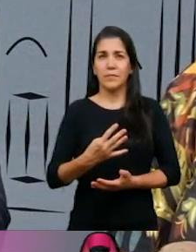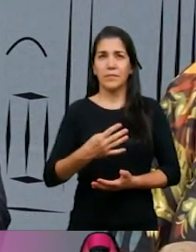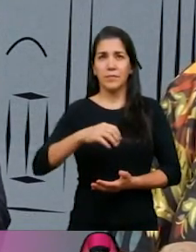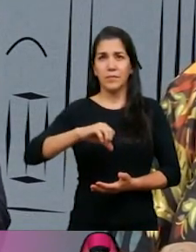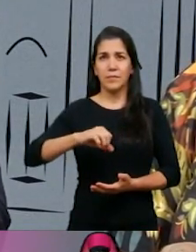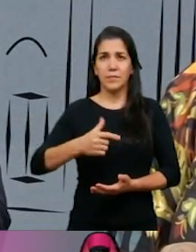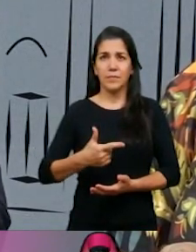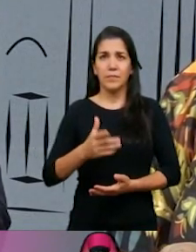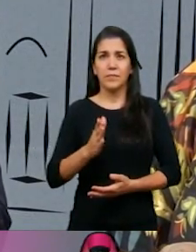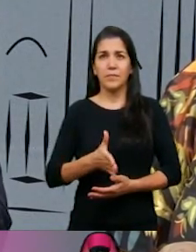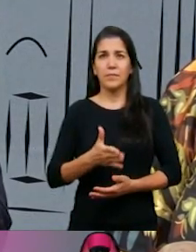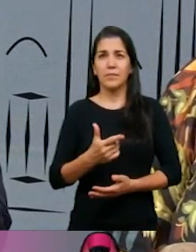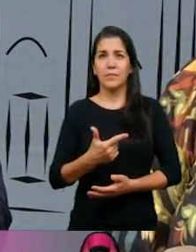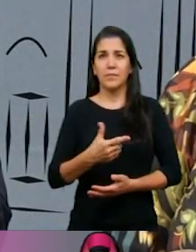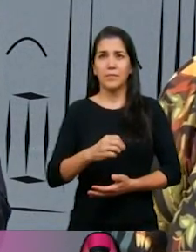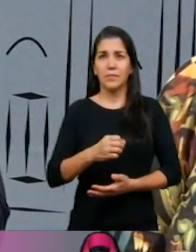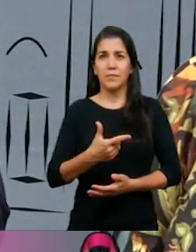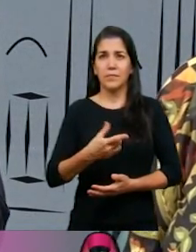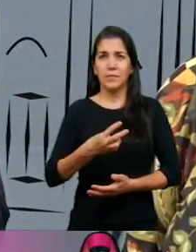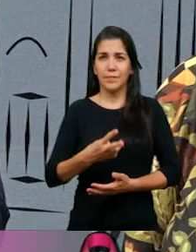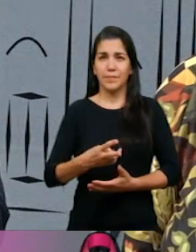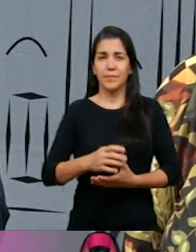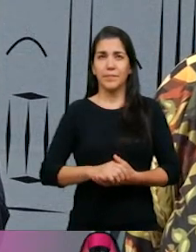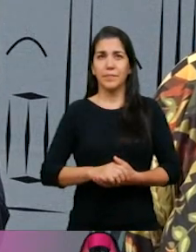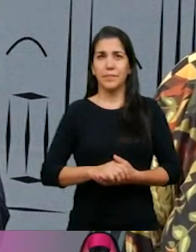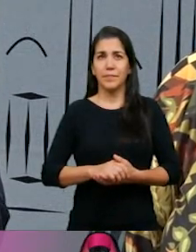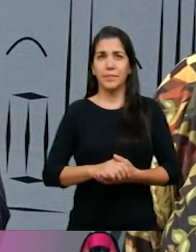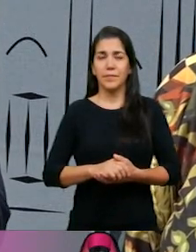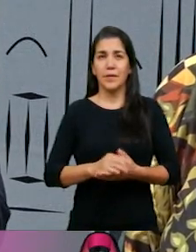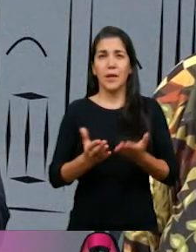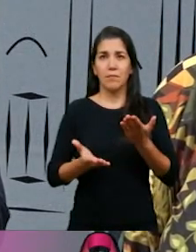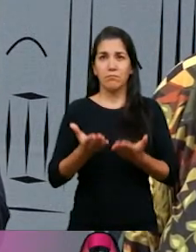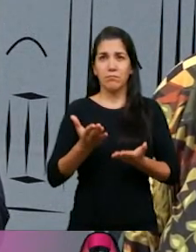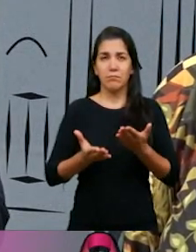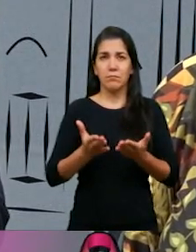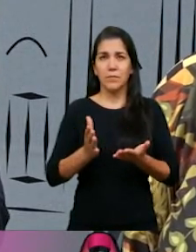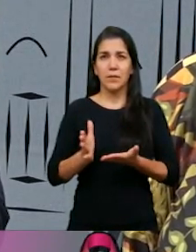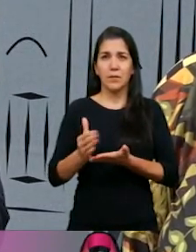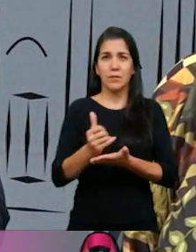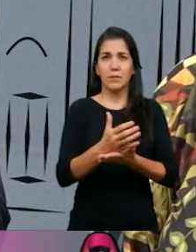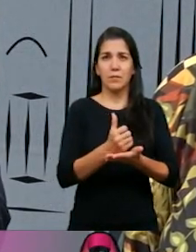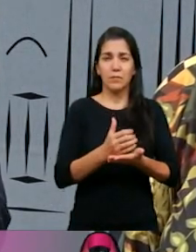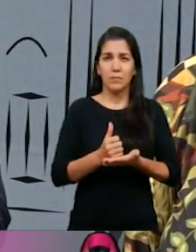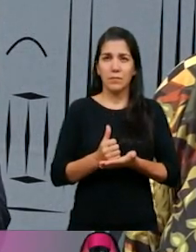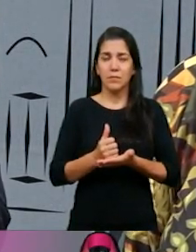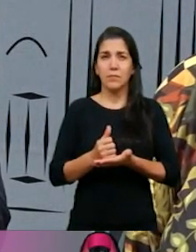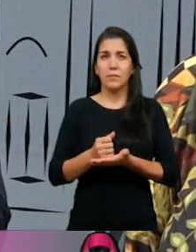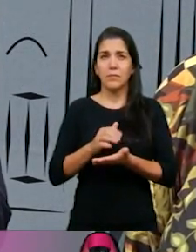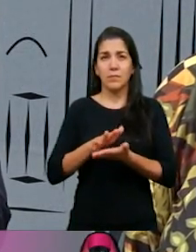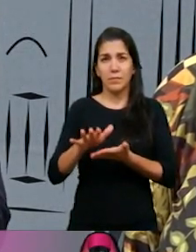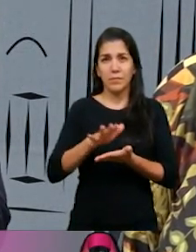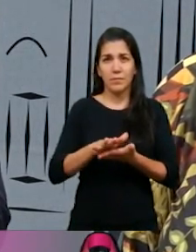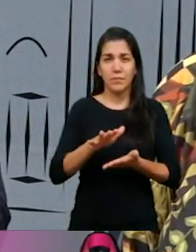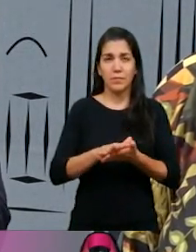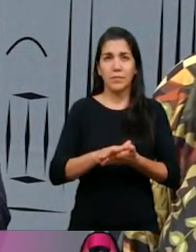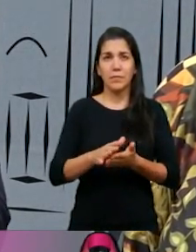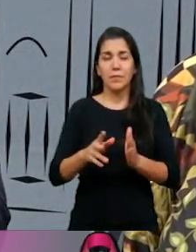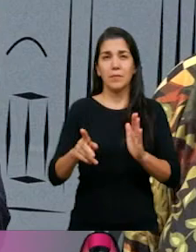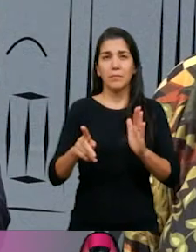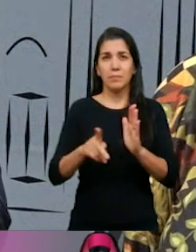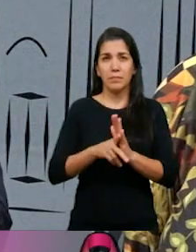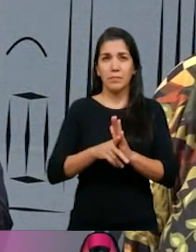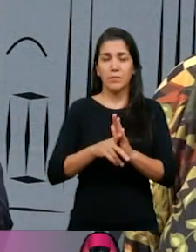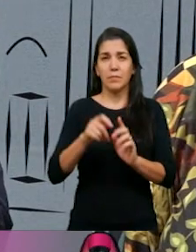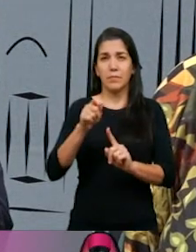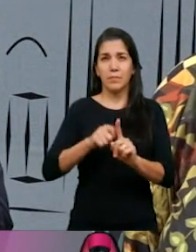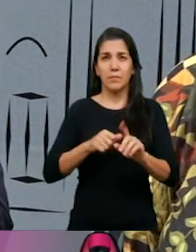5.492 de 2023. Encaminha os balancetes da receita e da despesa referentes ao mês de